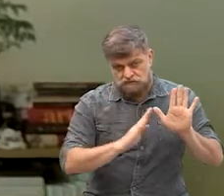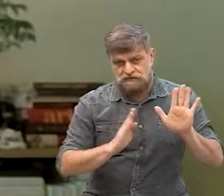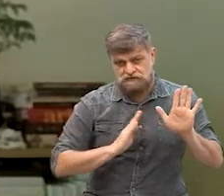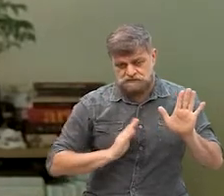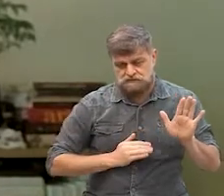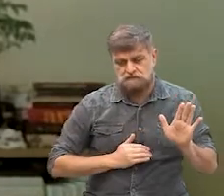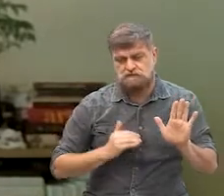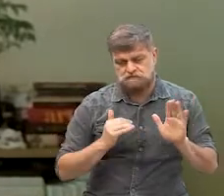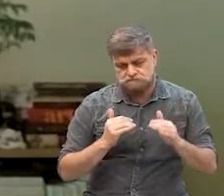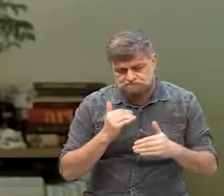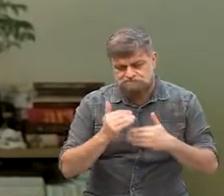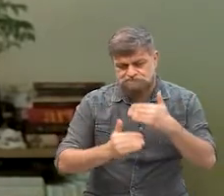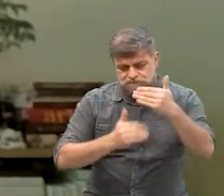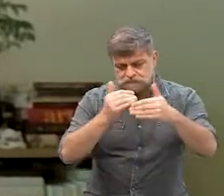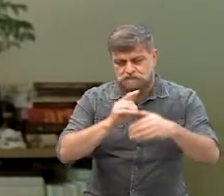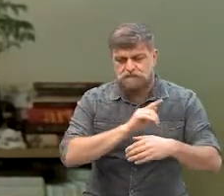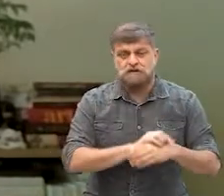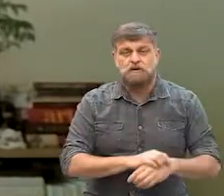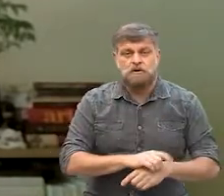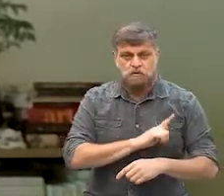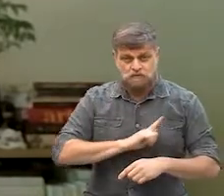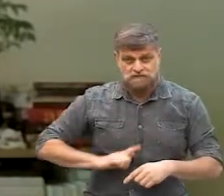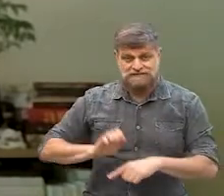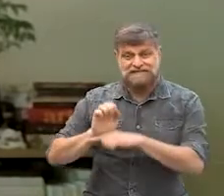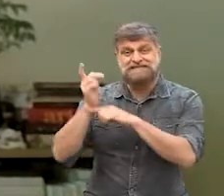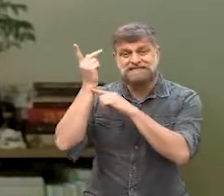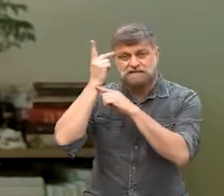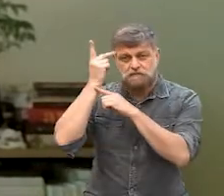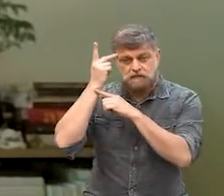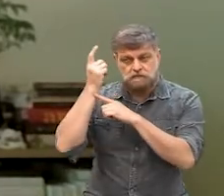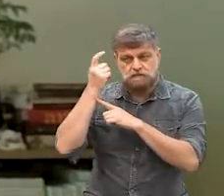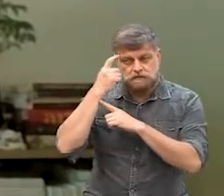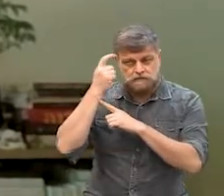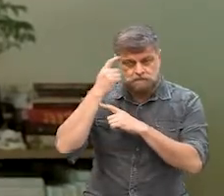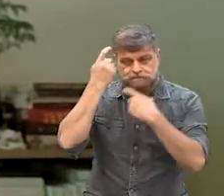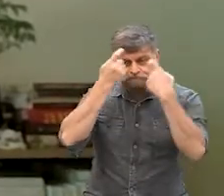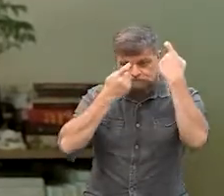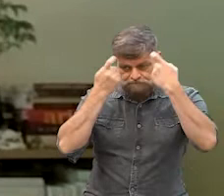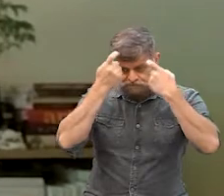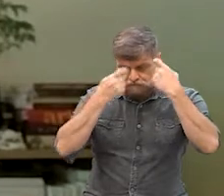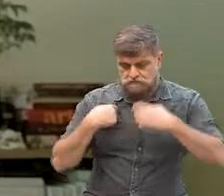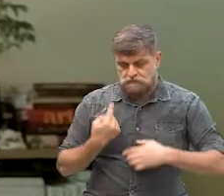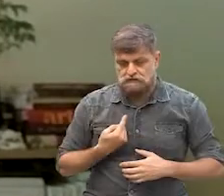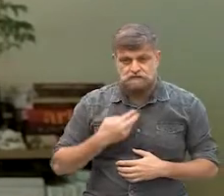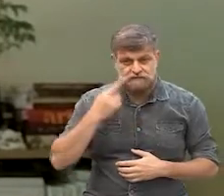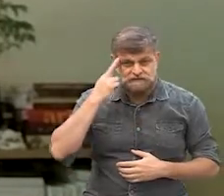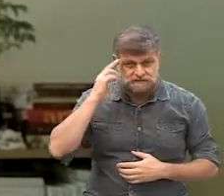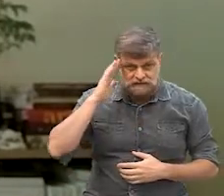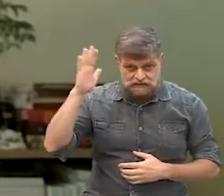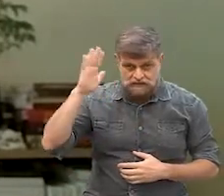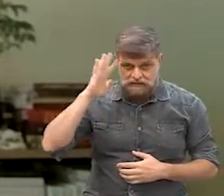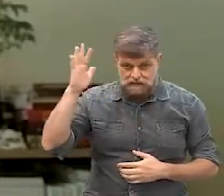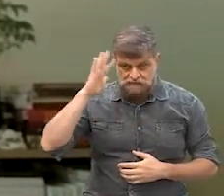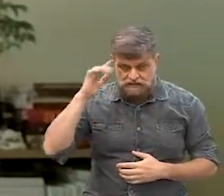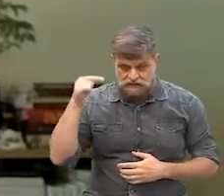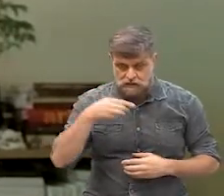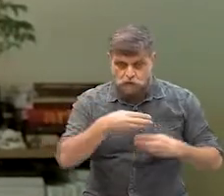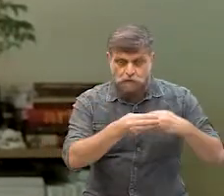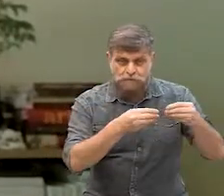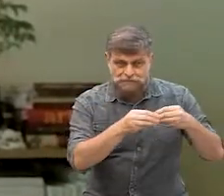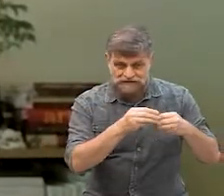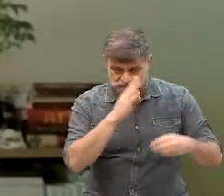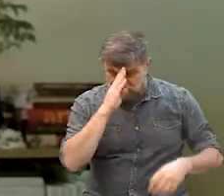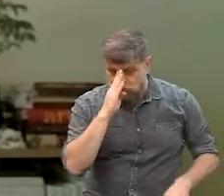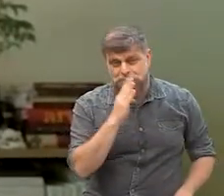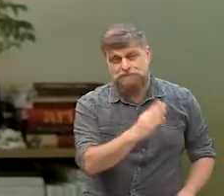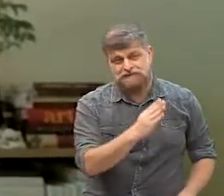Estado de São Paulo está pensando nessa esfera, porque não adianta. A gente tem que lembrar que eu estou destacando o plástico porque ele é o maior problema